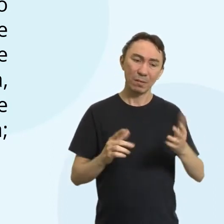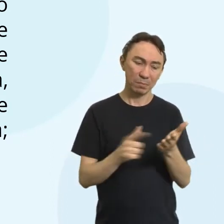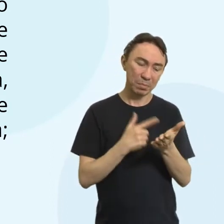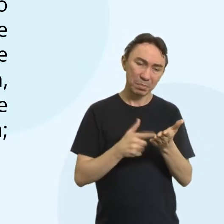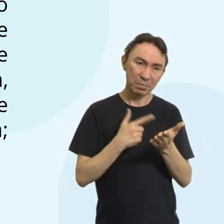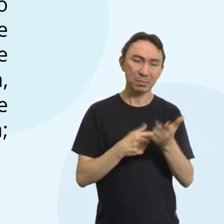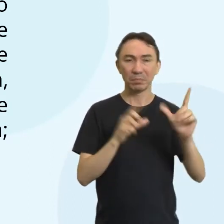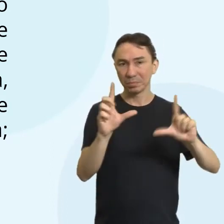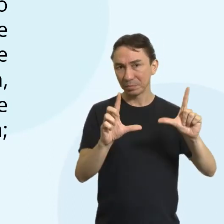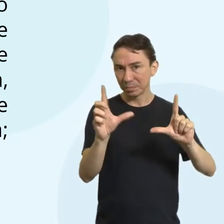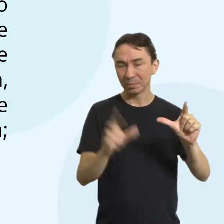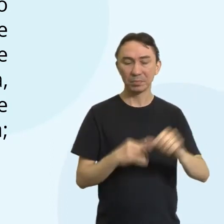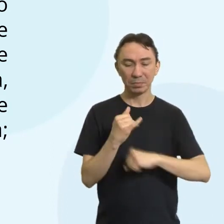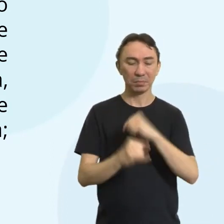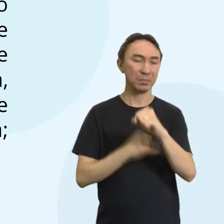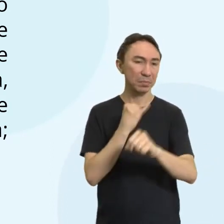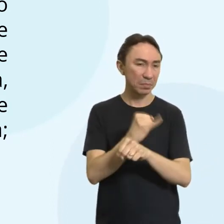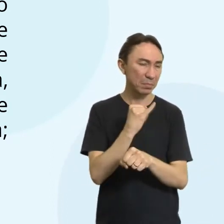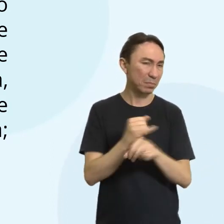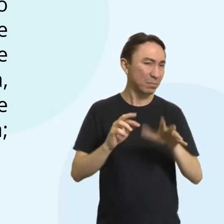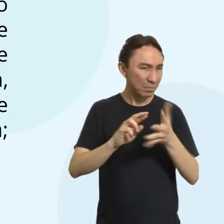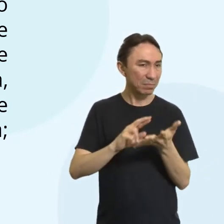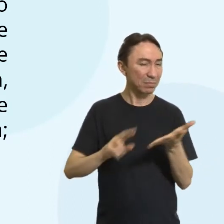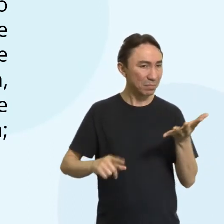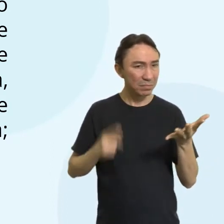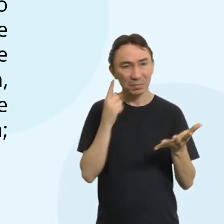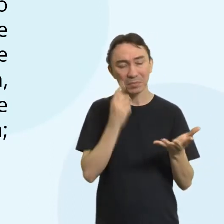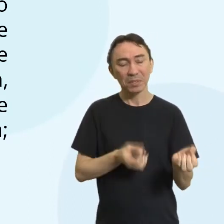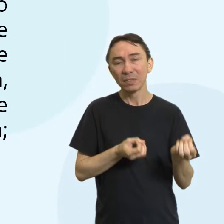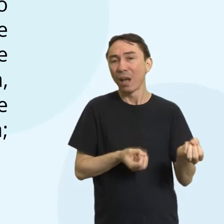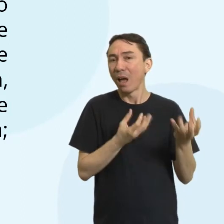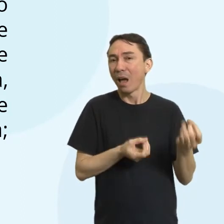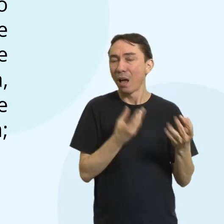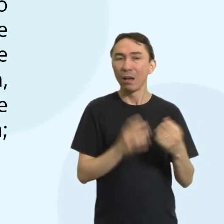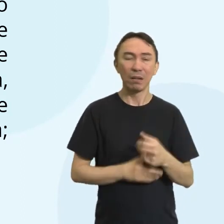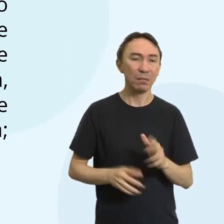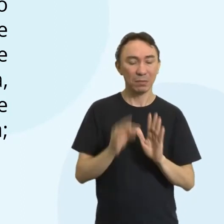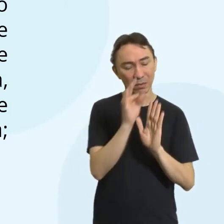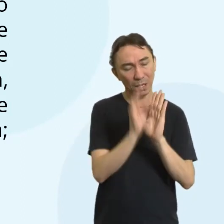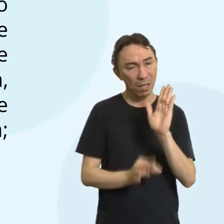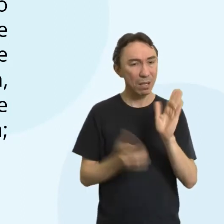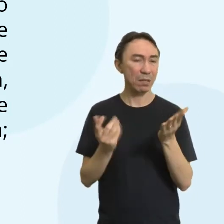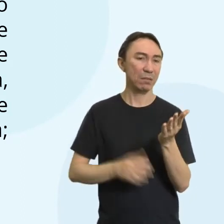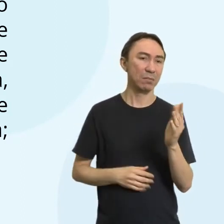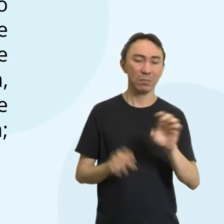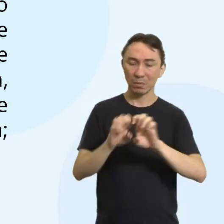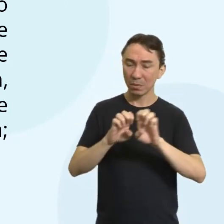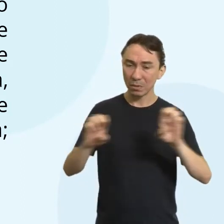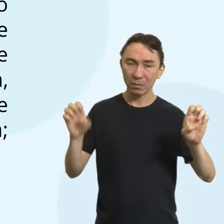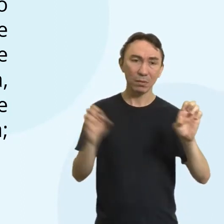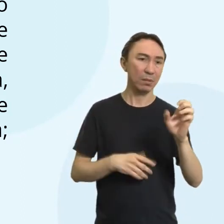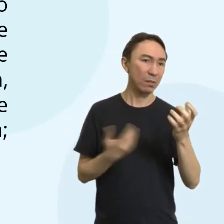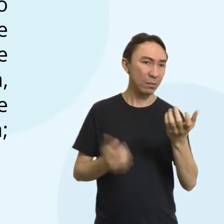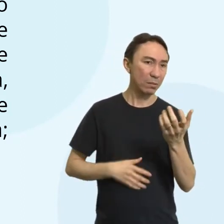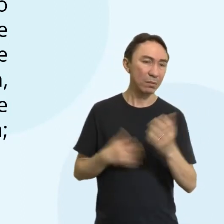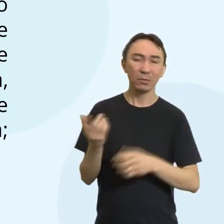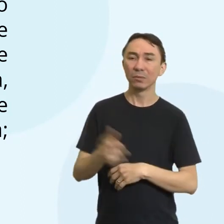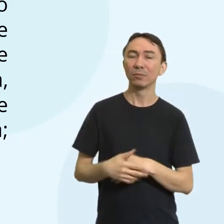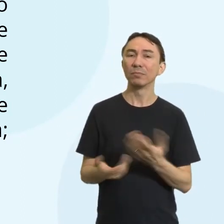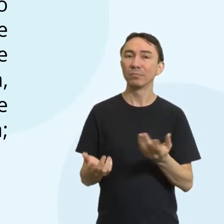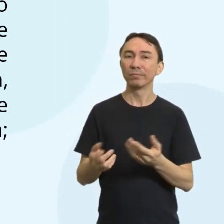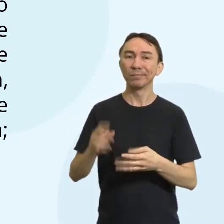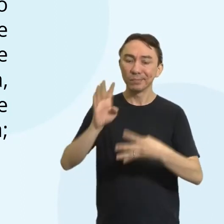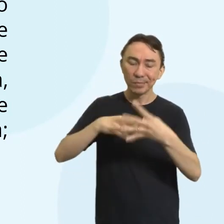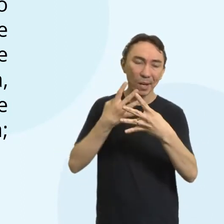dos dados, tanto na forma de textos como equações, gráficos, tabelas e a consistência de argumentos, a coerência das